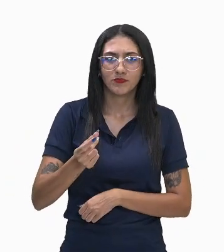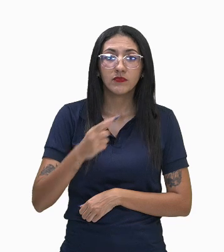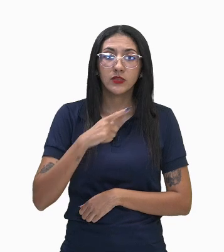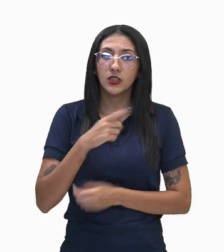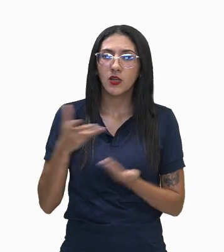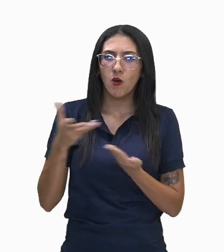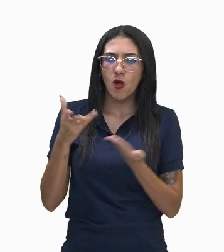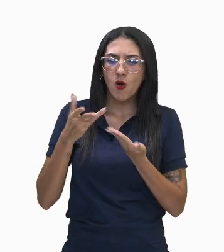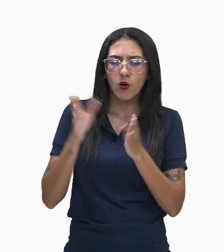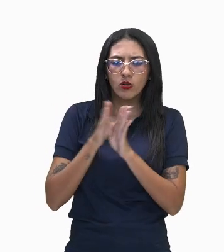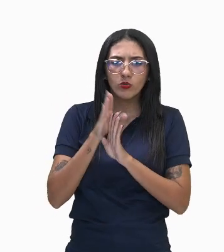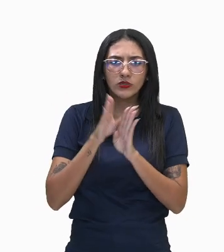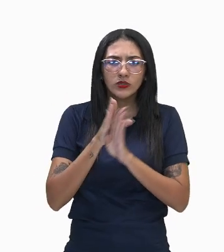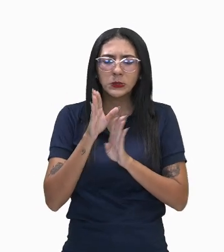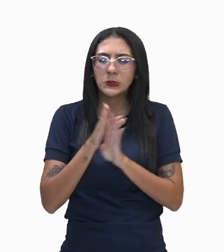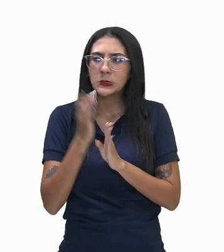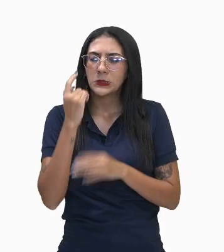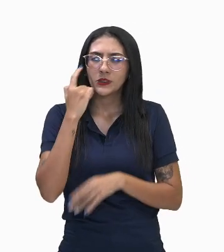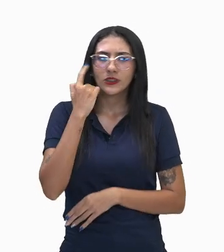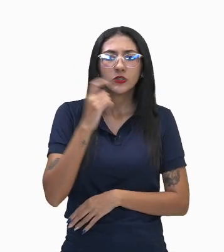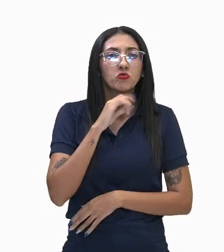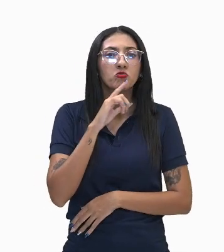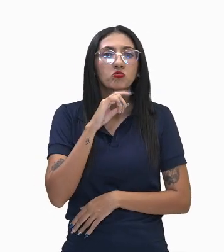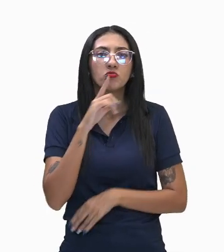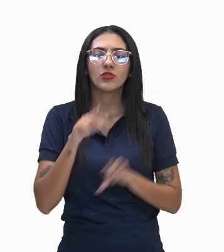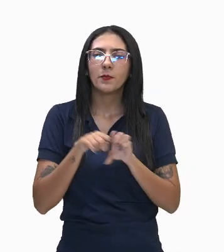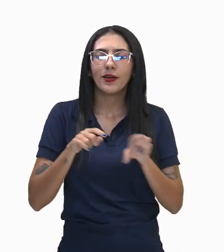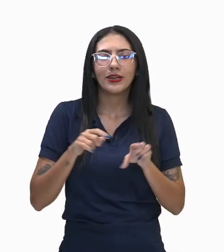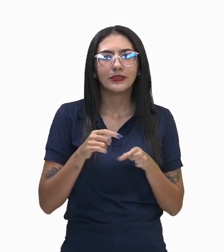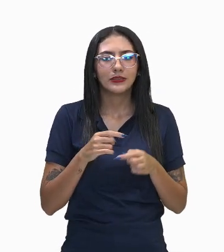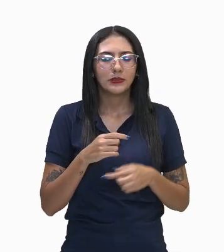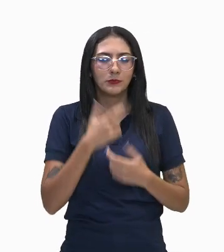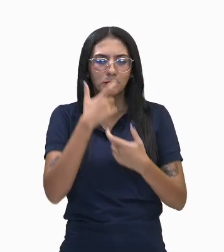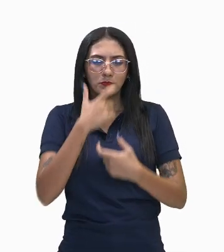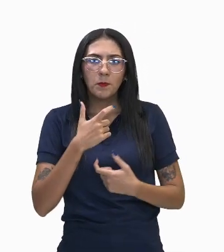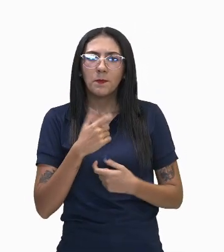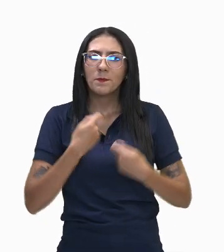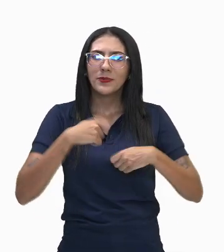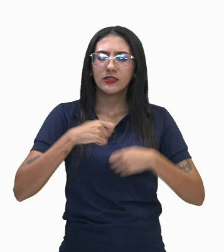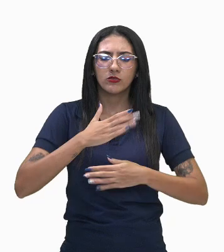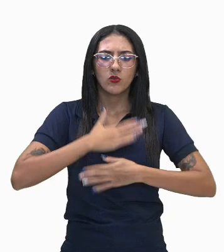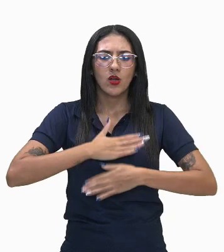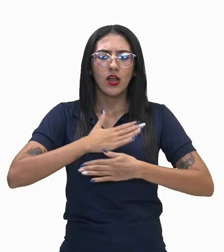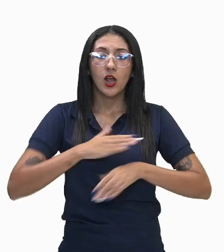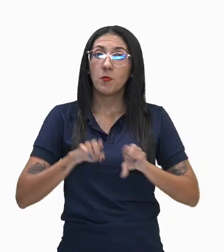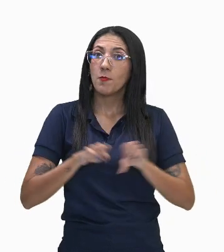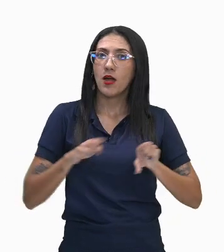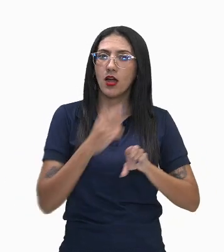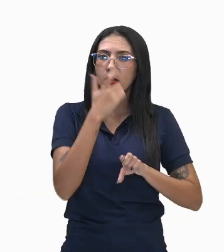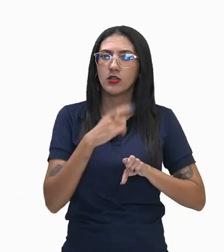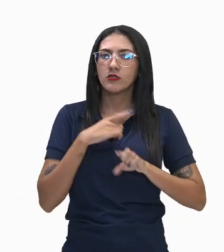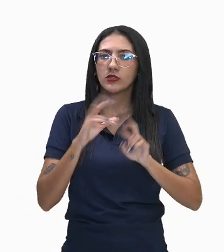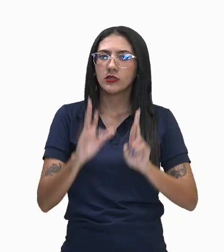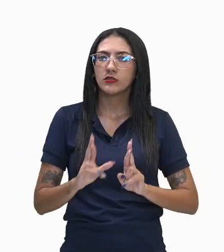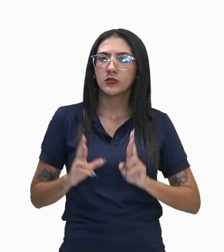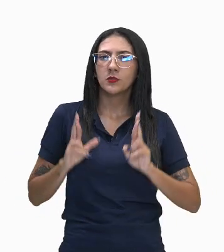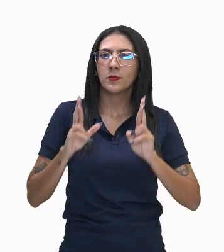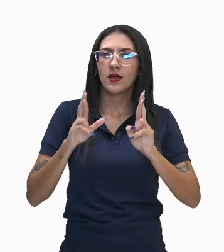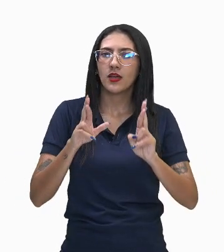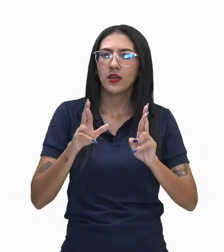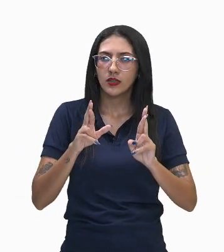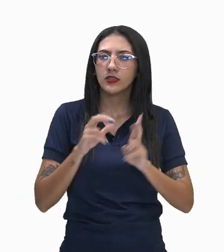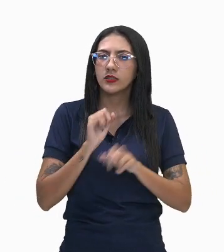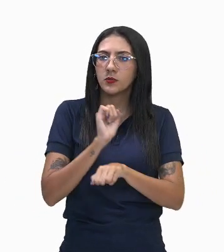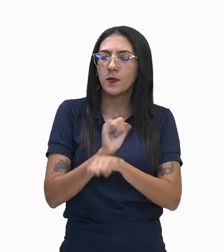de dúvidas. Mas nele, devagar eu vou, me cresce funda a certeza de que vale a pena o